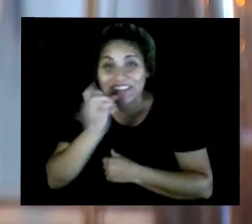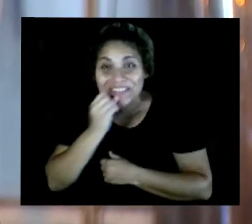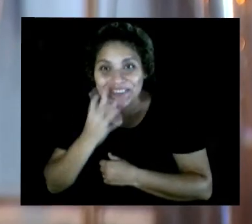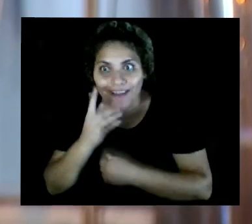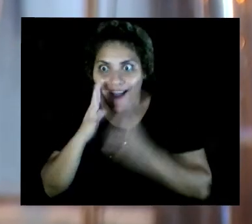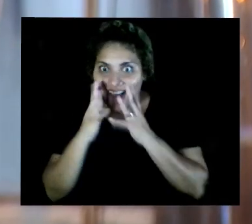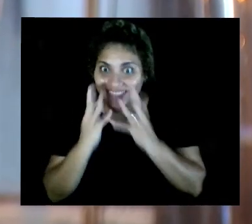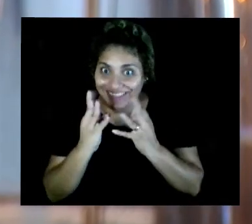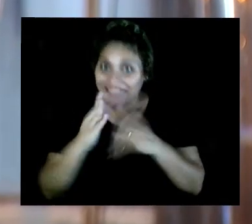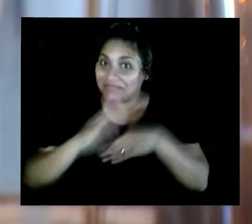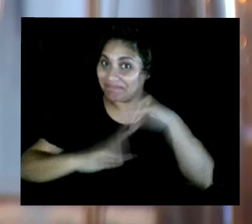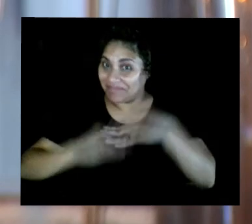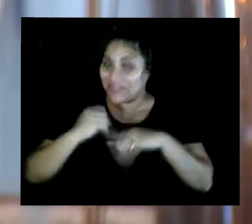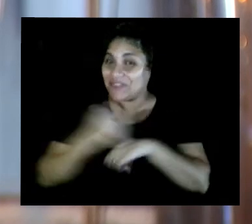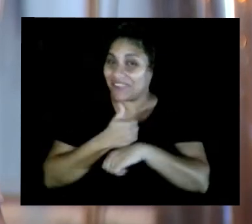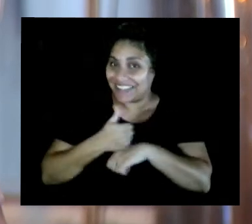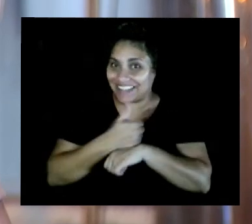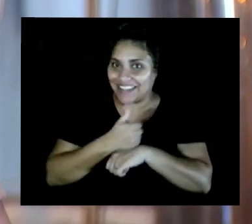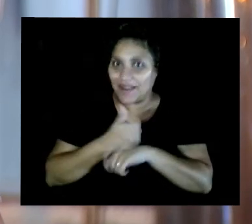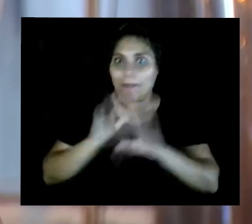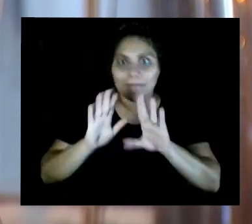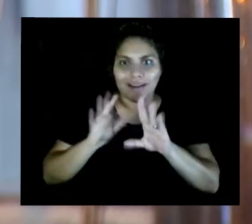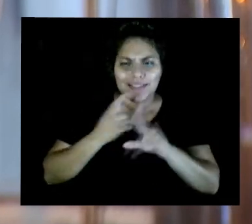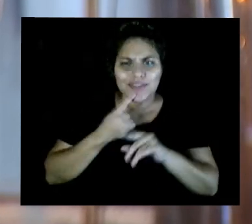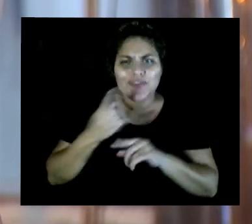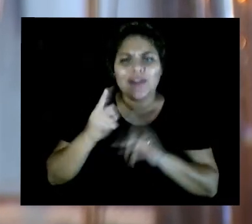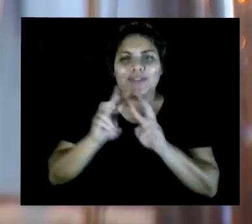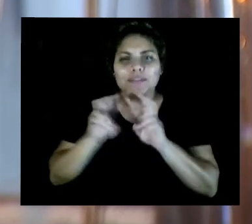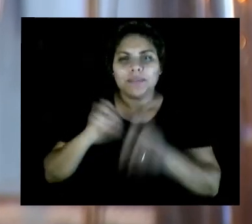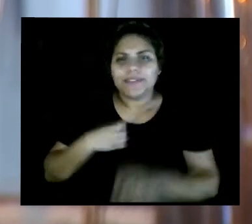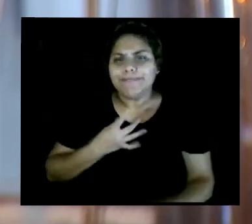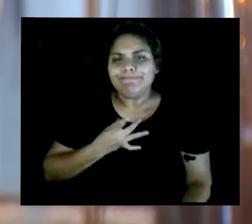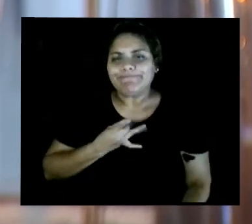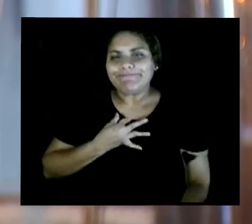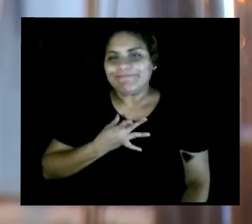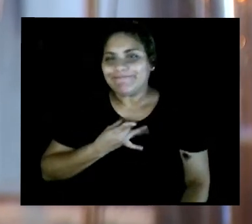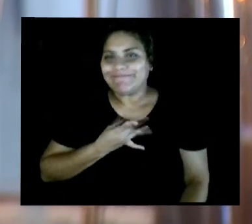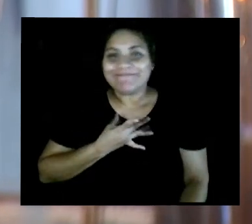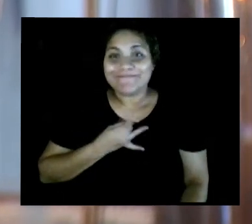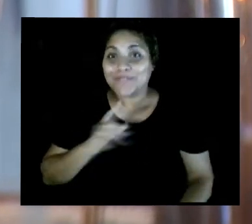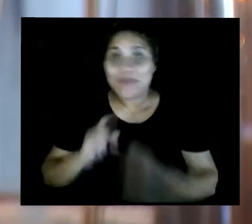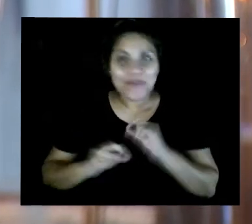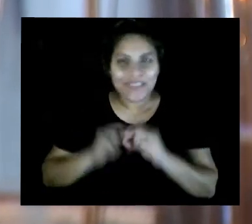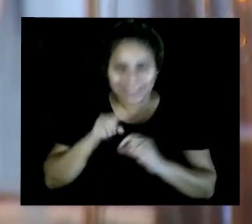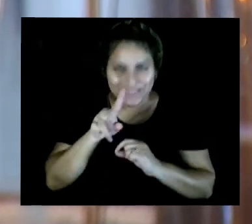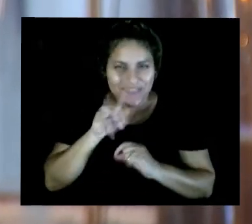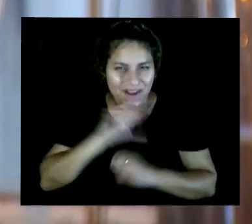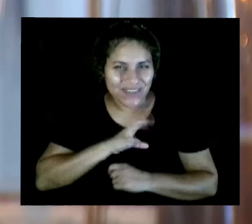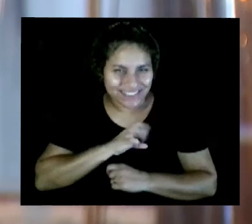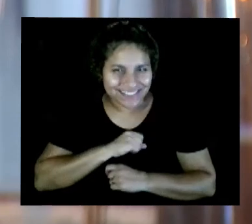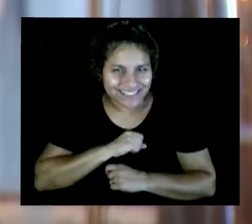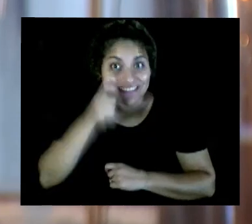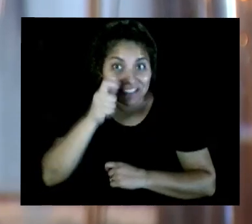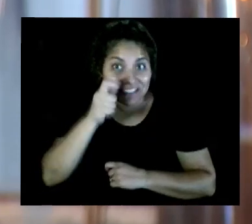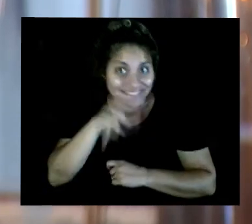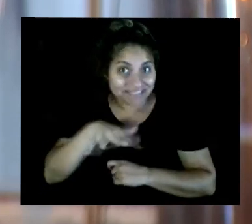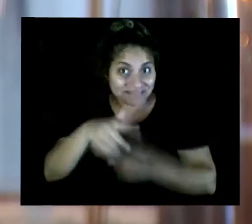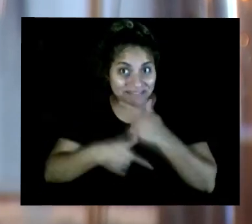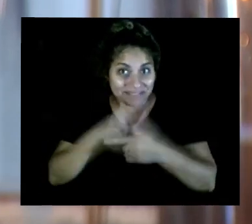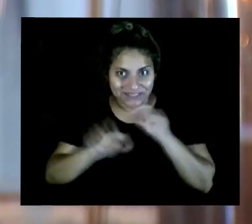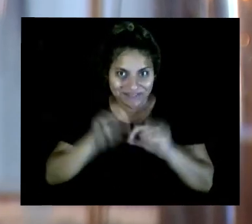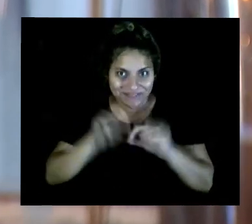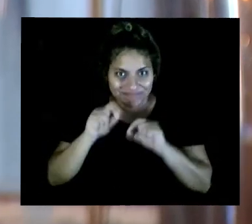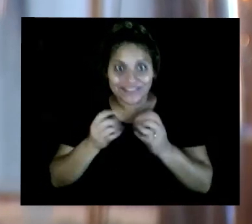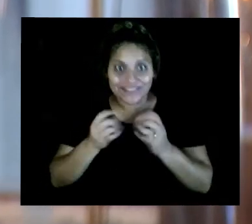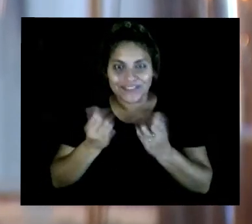gente, mais um Se Liga na Profissão e eu confesso que essa me dá uma sede diferente, eu acho que você vai gostar, inclusive se interessar em